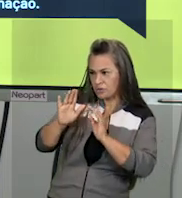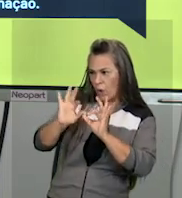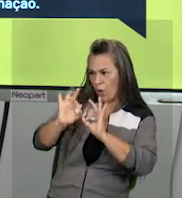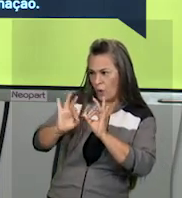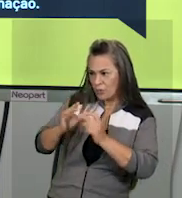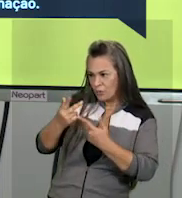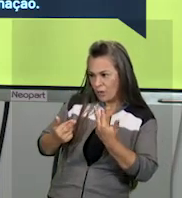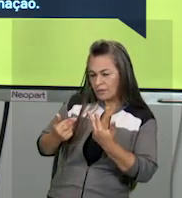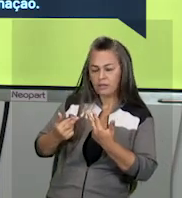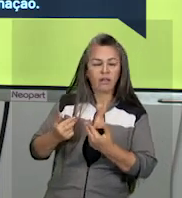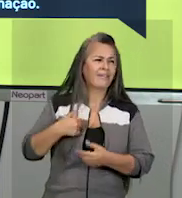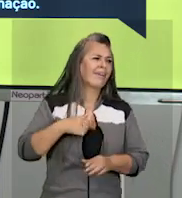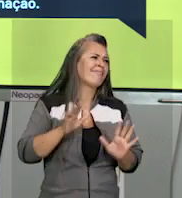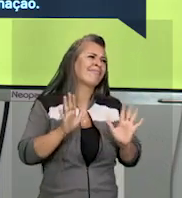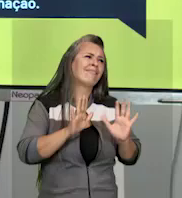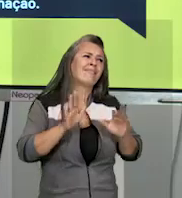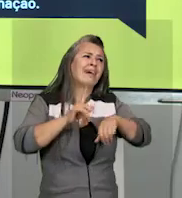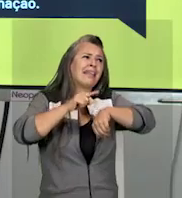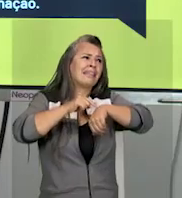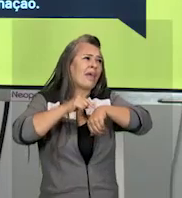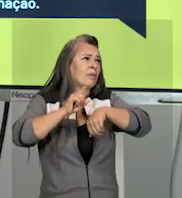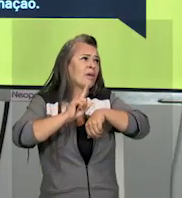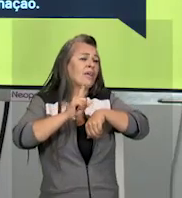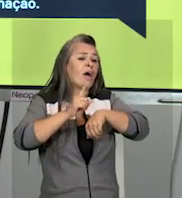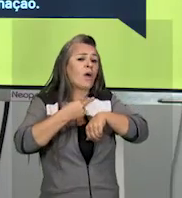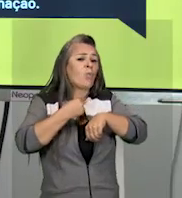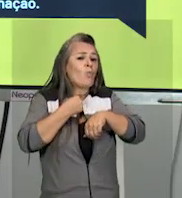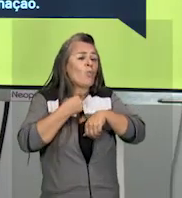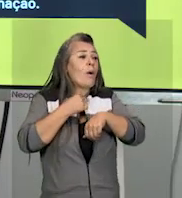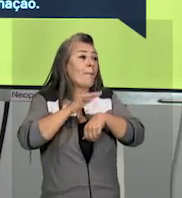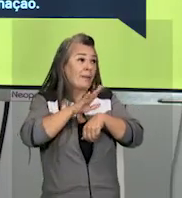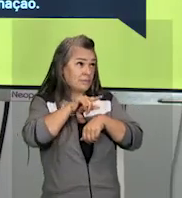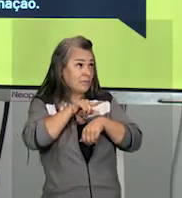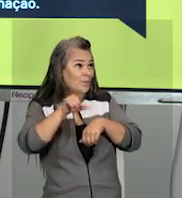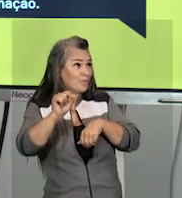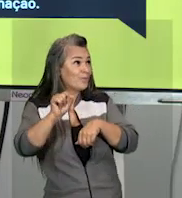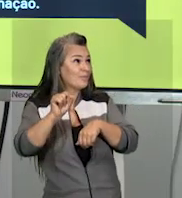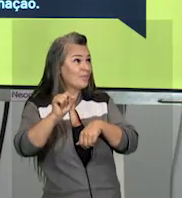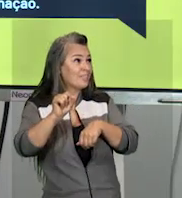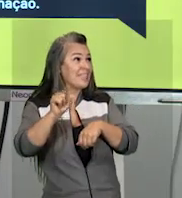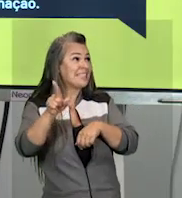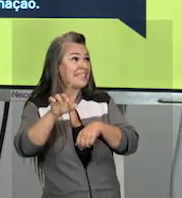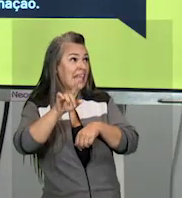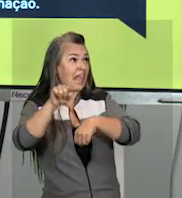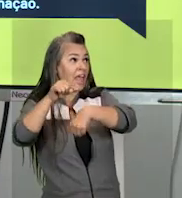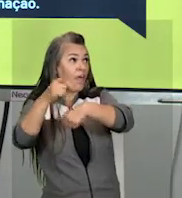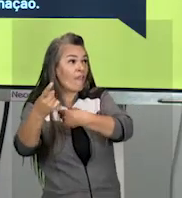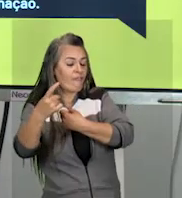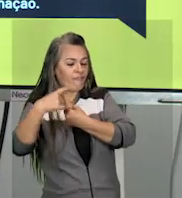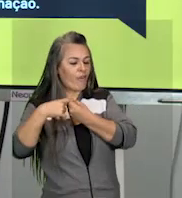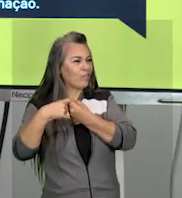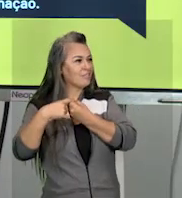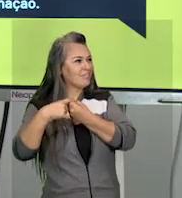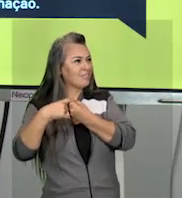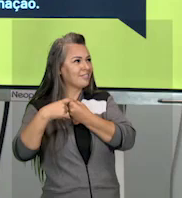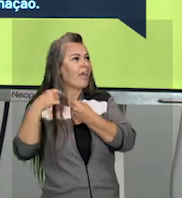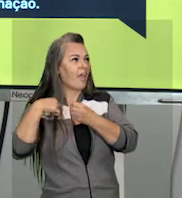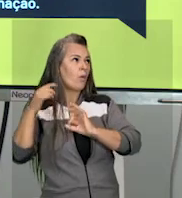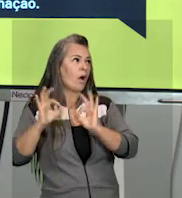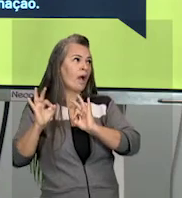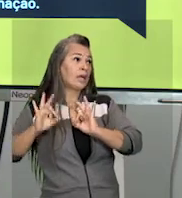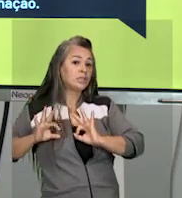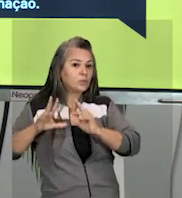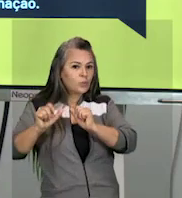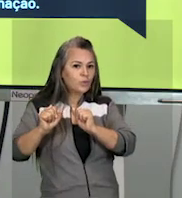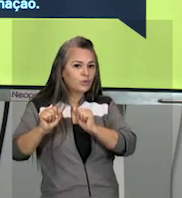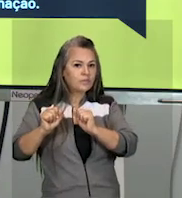tempo. Depois eu faço, eu posso ir agora? Quando eu voltar, eu termino aquilo? E aí começa a negociação. Pode ter um